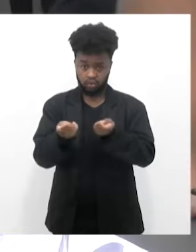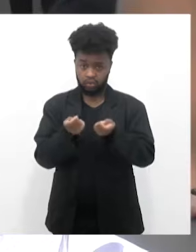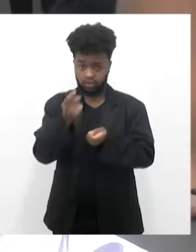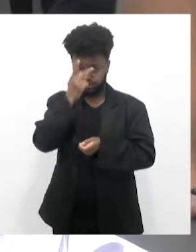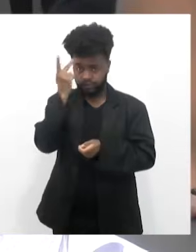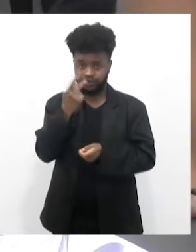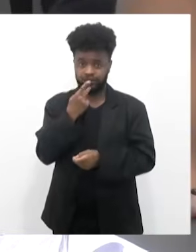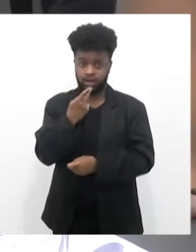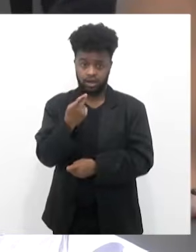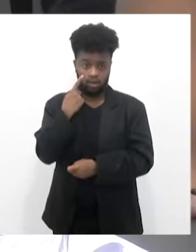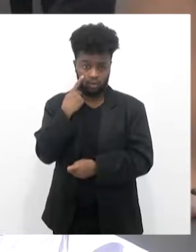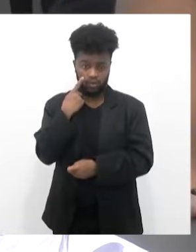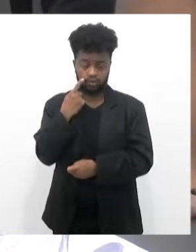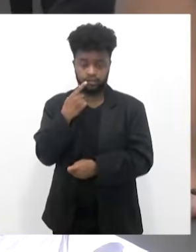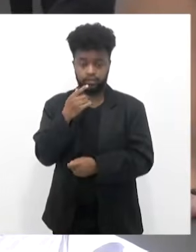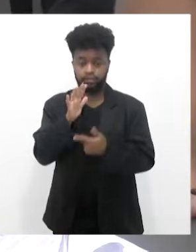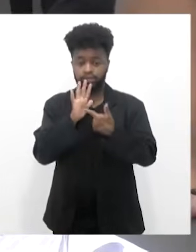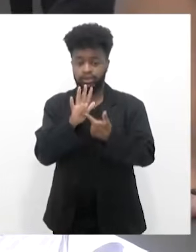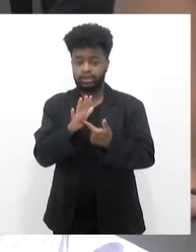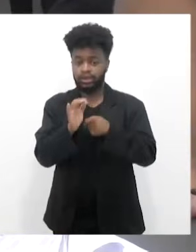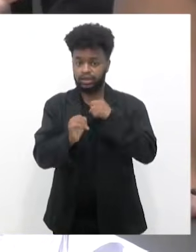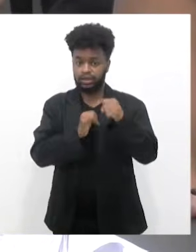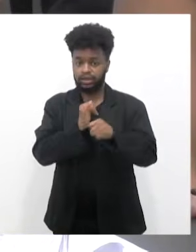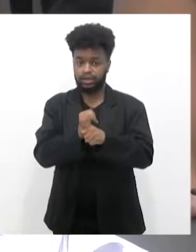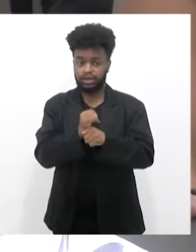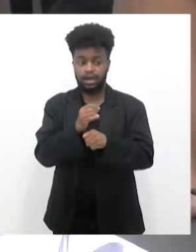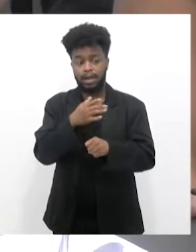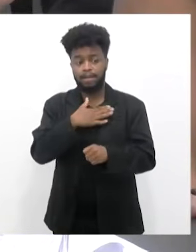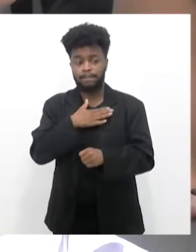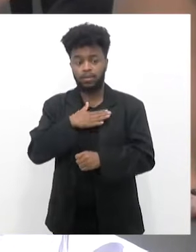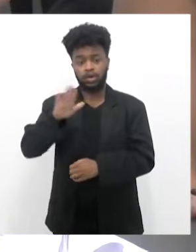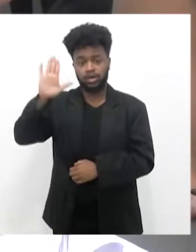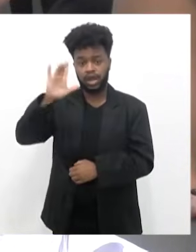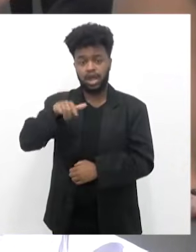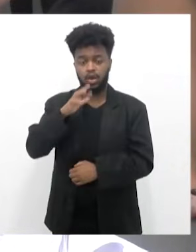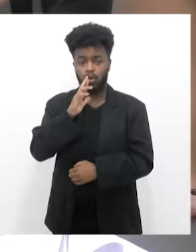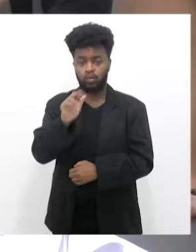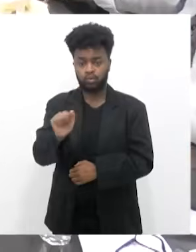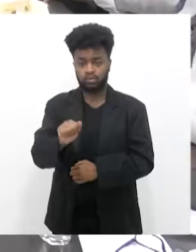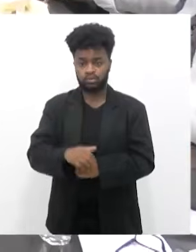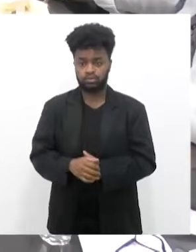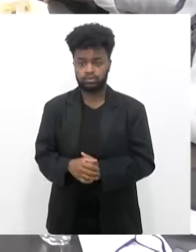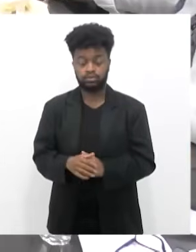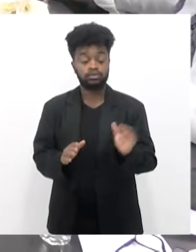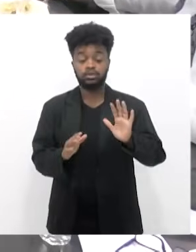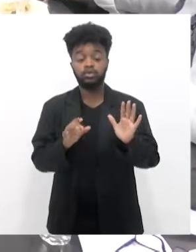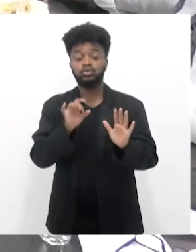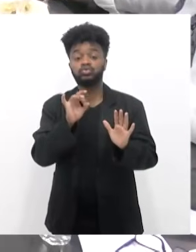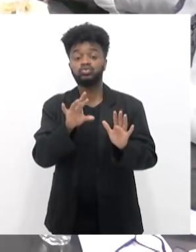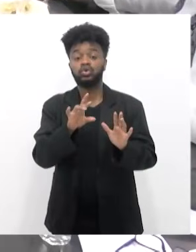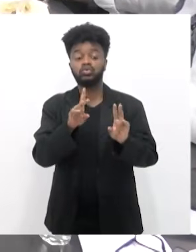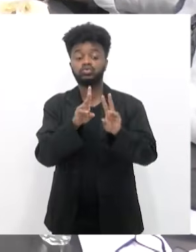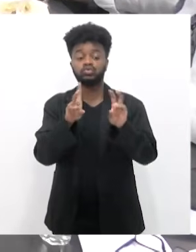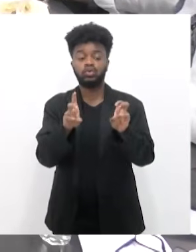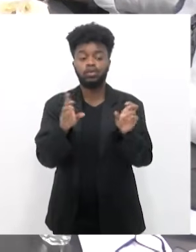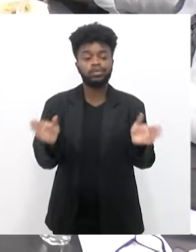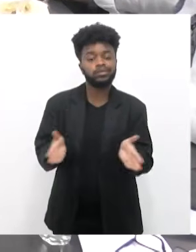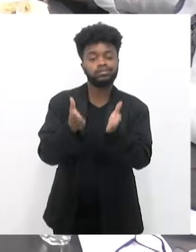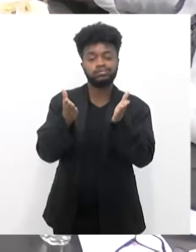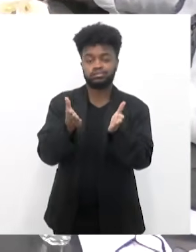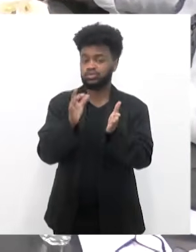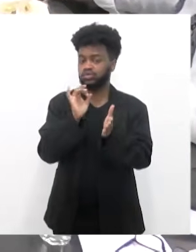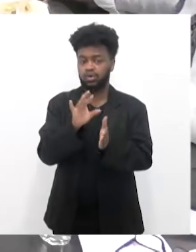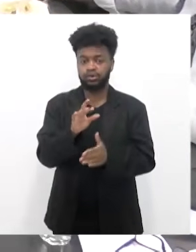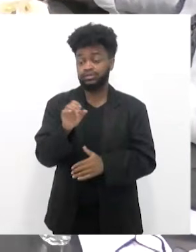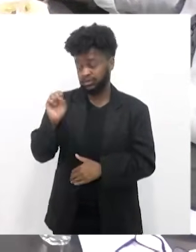assim, na internet, o meu candidato é Rodrigo Amorim. Mas me permite rapidamente, a questão aí é só do impulsionamento indireto. Pois